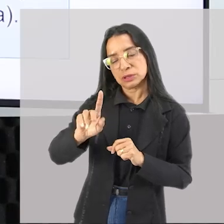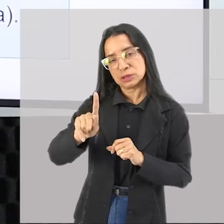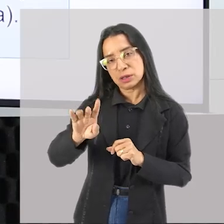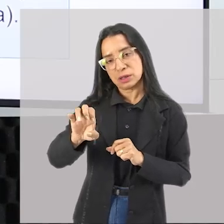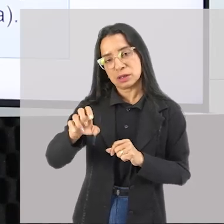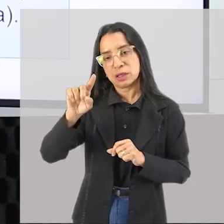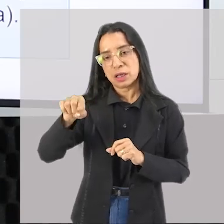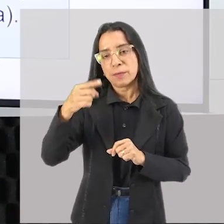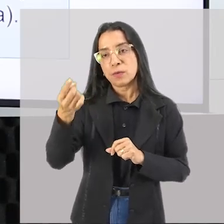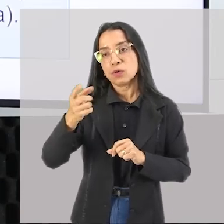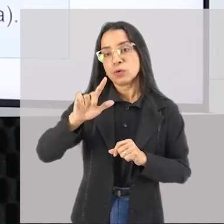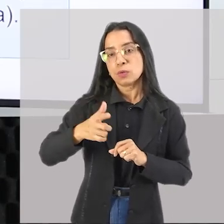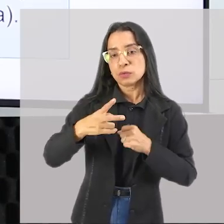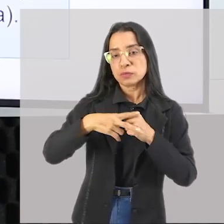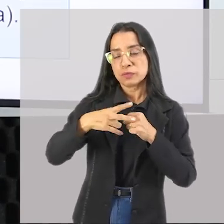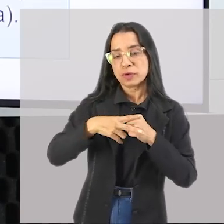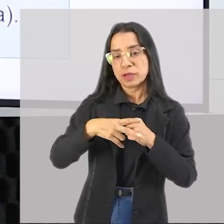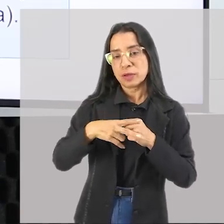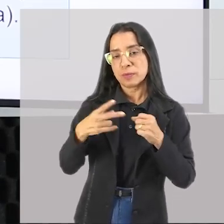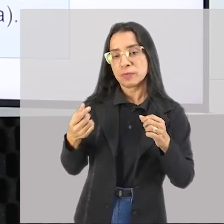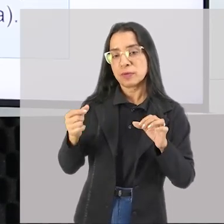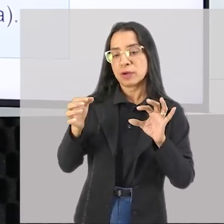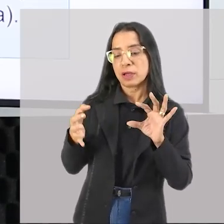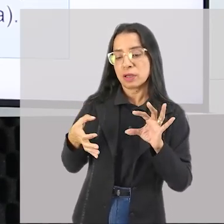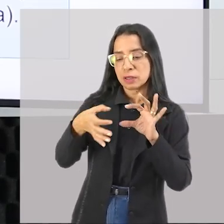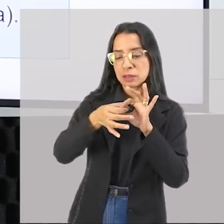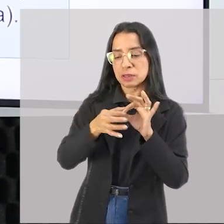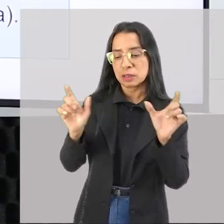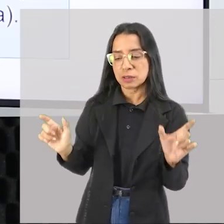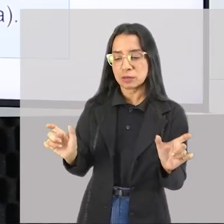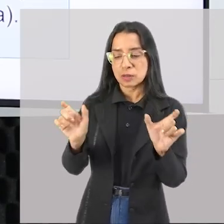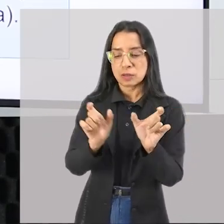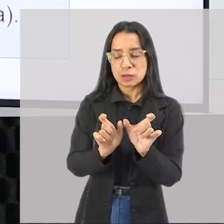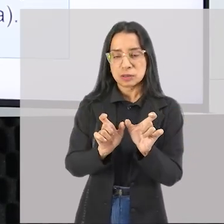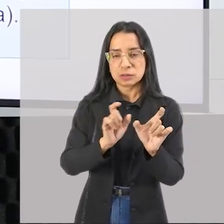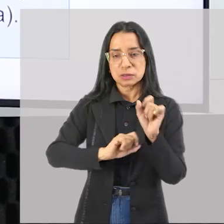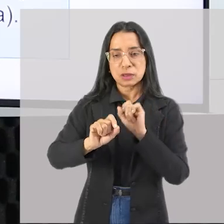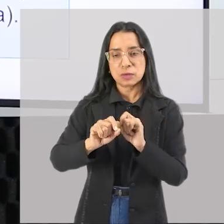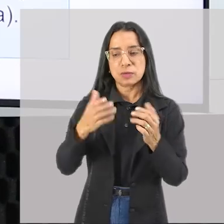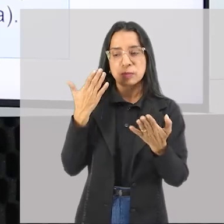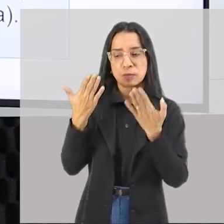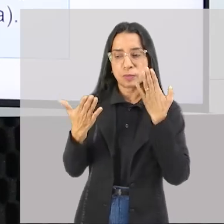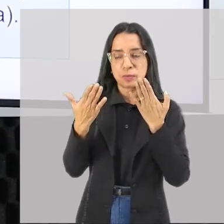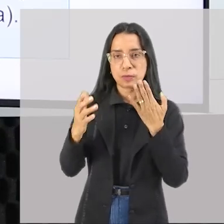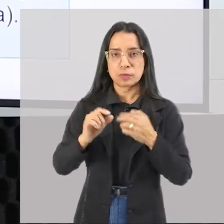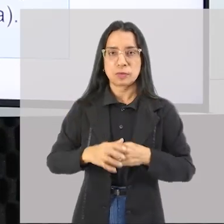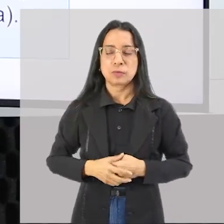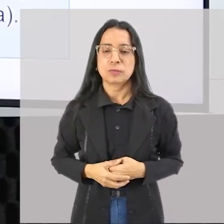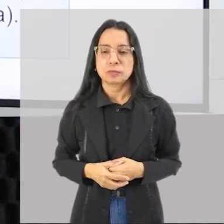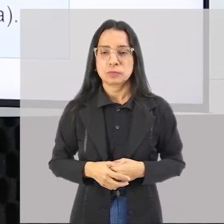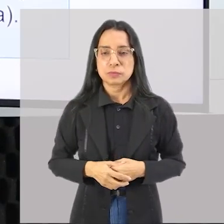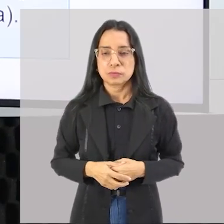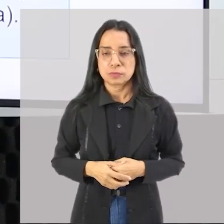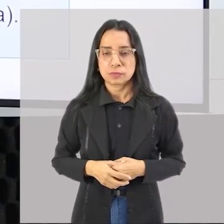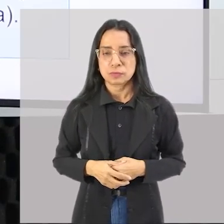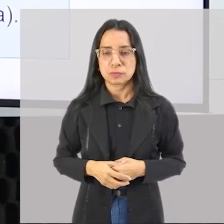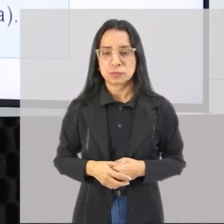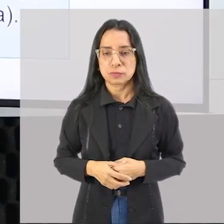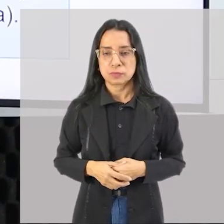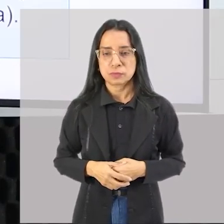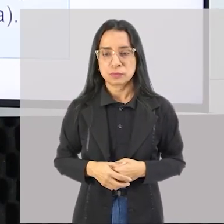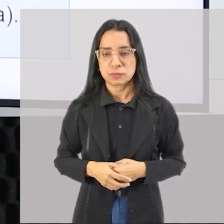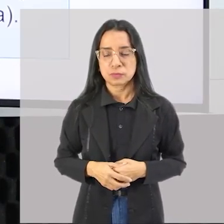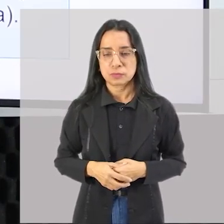verbo, após um outro elemento, fazendo conexão entre uma oração e outra, aí é uma comparação. In the same way